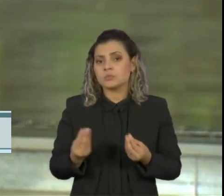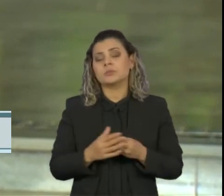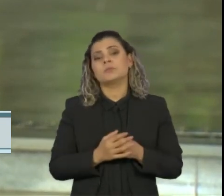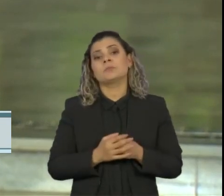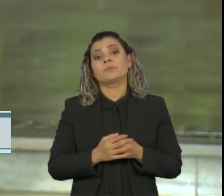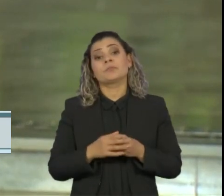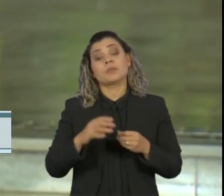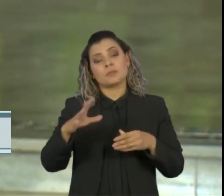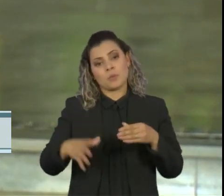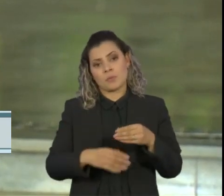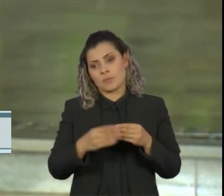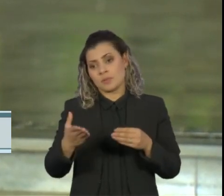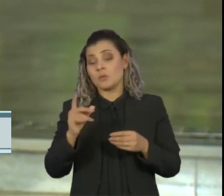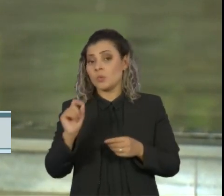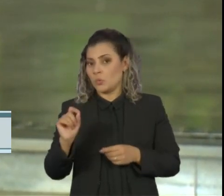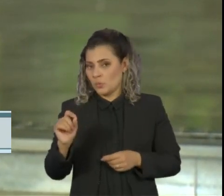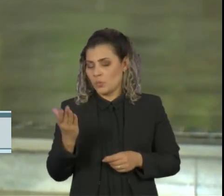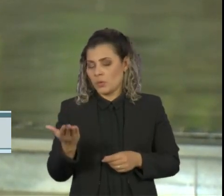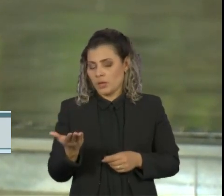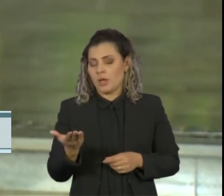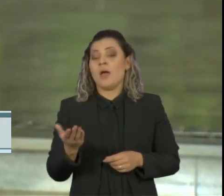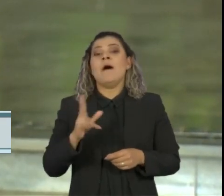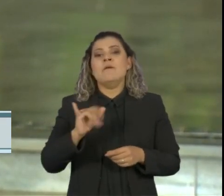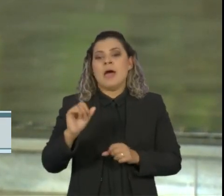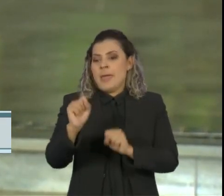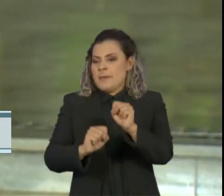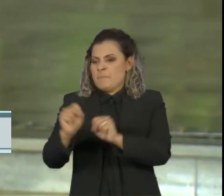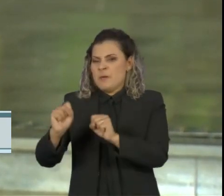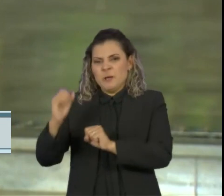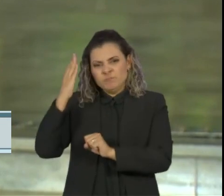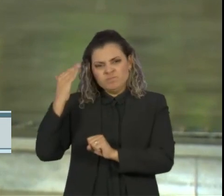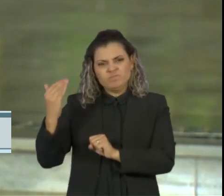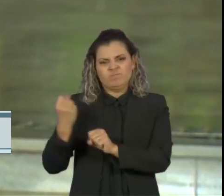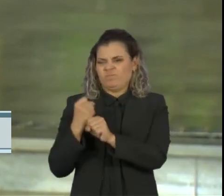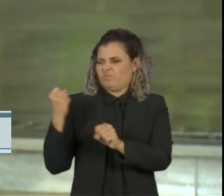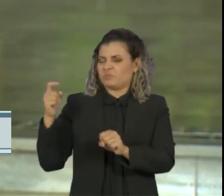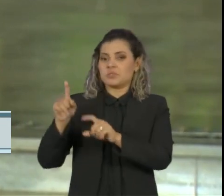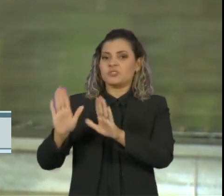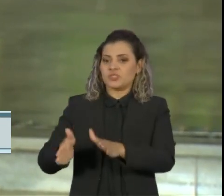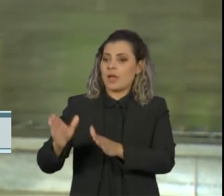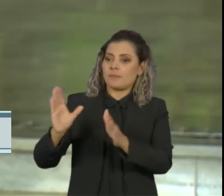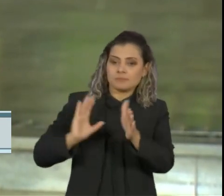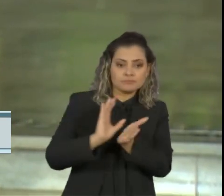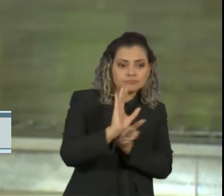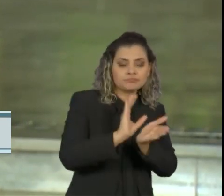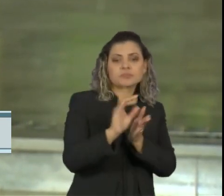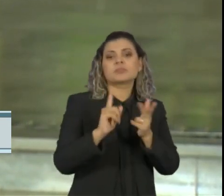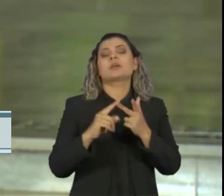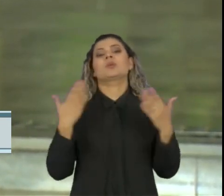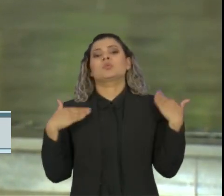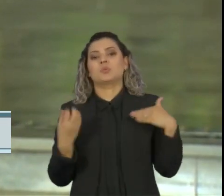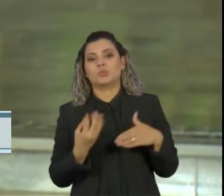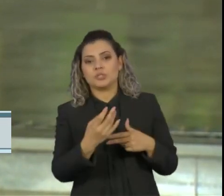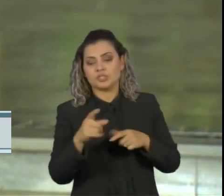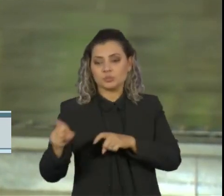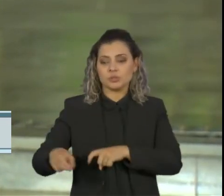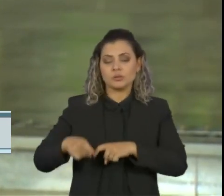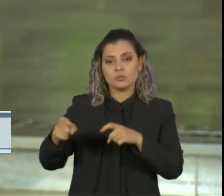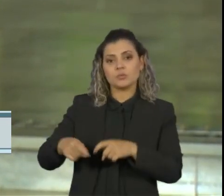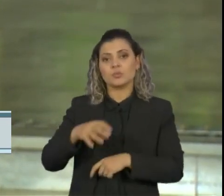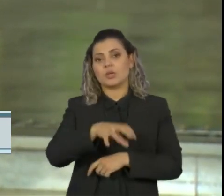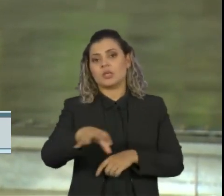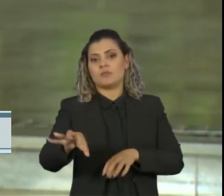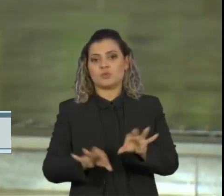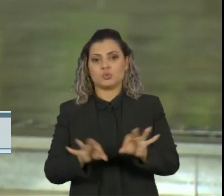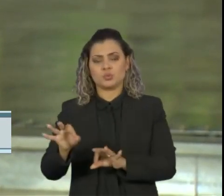complementando o governador, uma parte do crescimento vai vir das grandes empresas, da infraestrutura, do turismo, da agricultura,